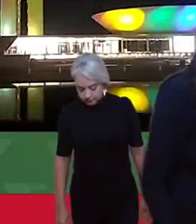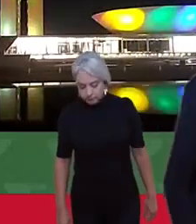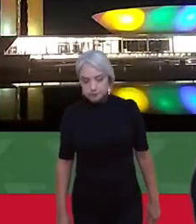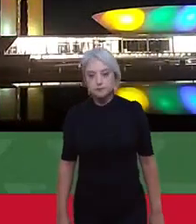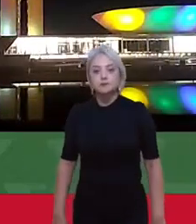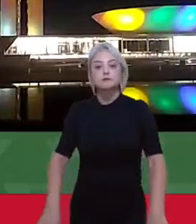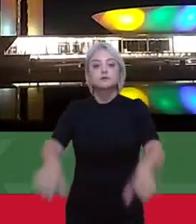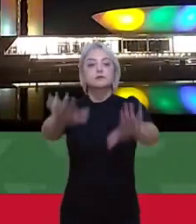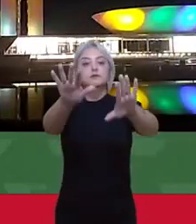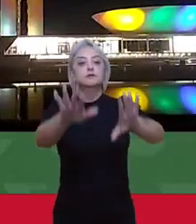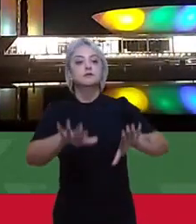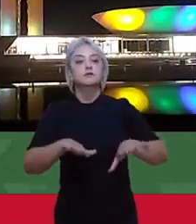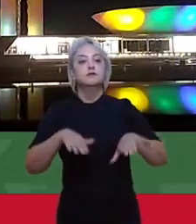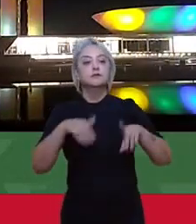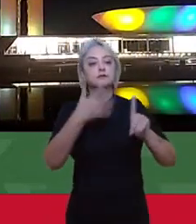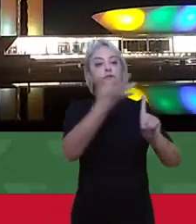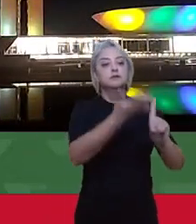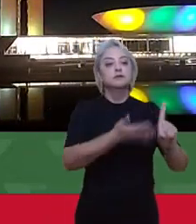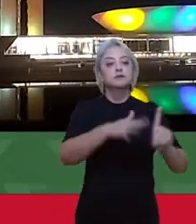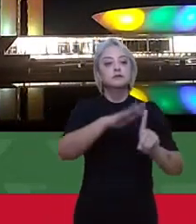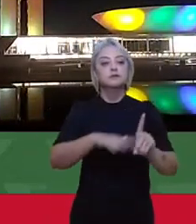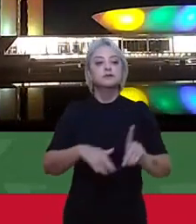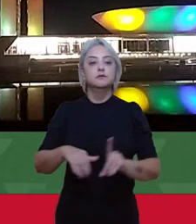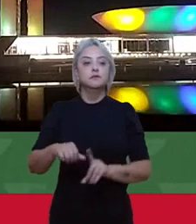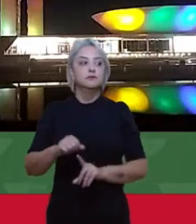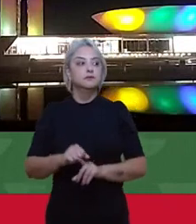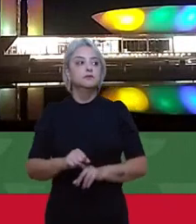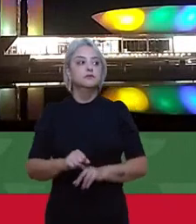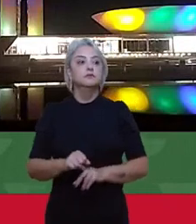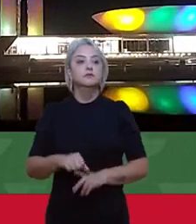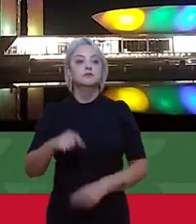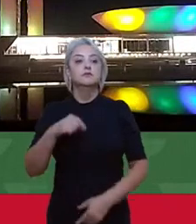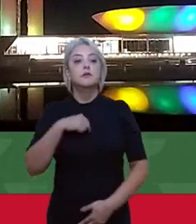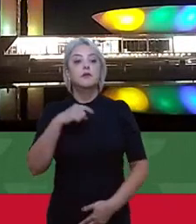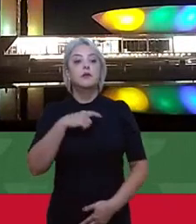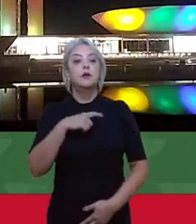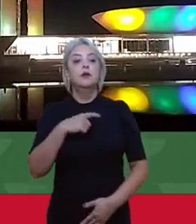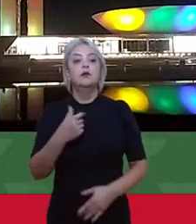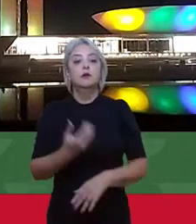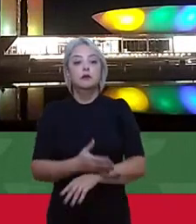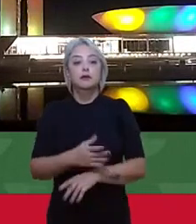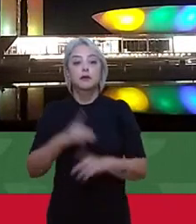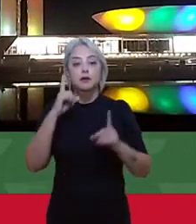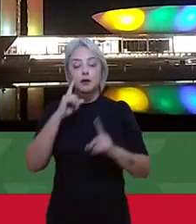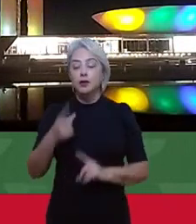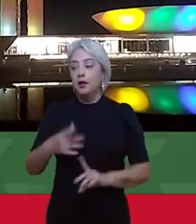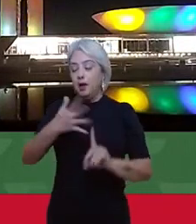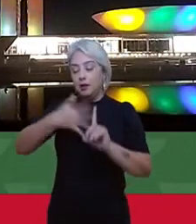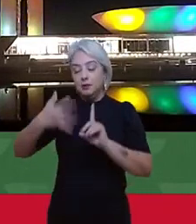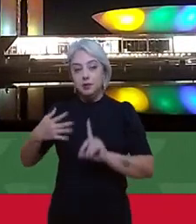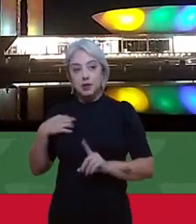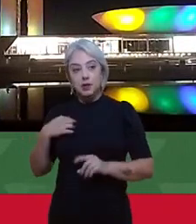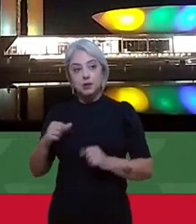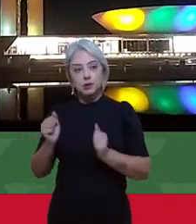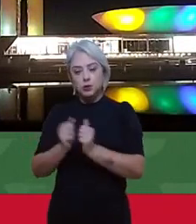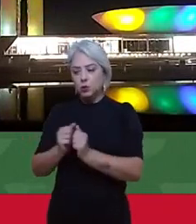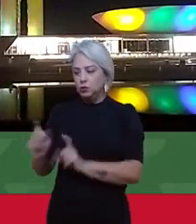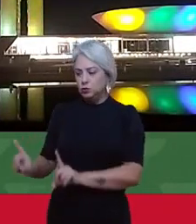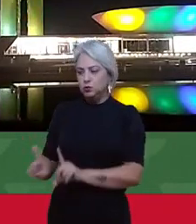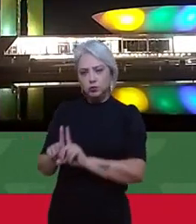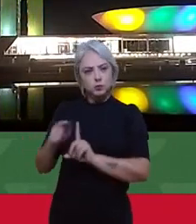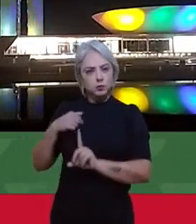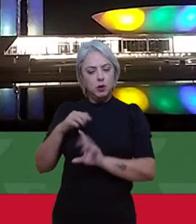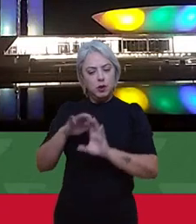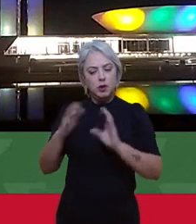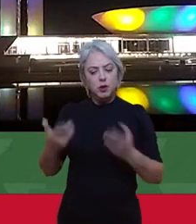à luta LGBTI, e um menino muito jovem, sentou do meu lado naquela mesa,